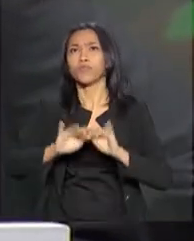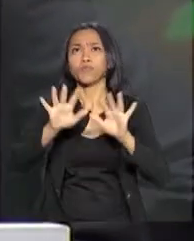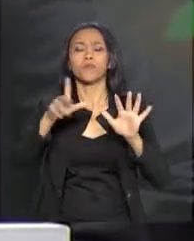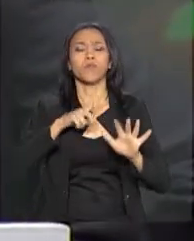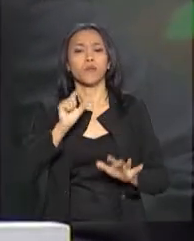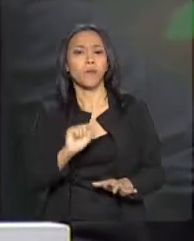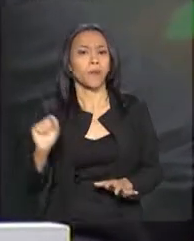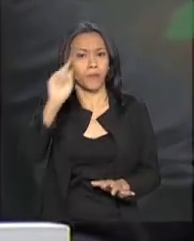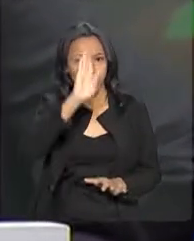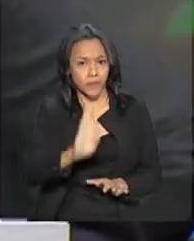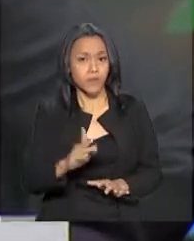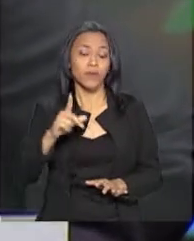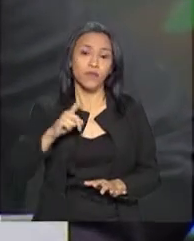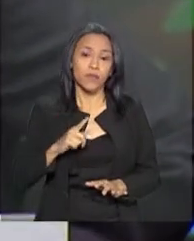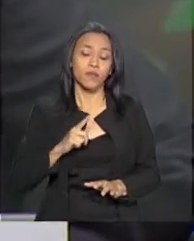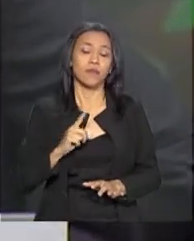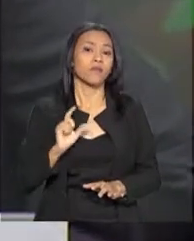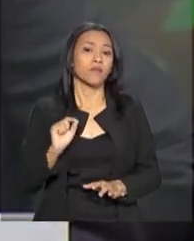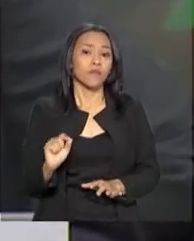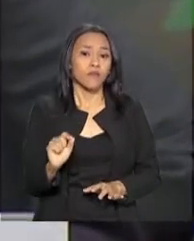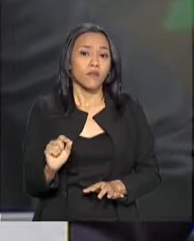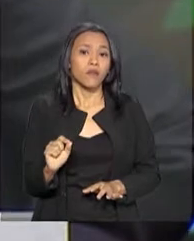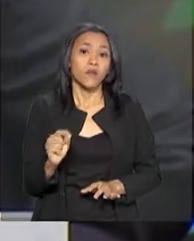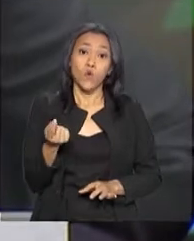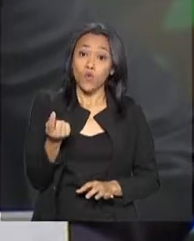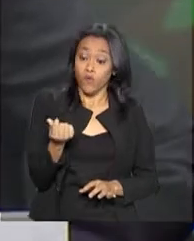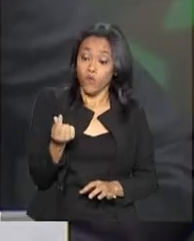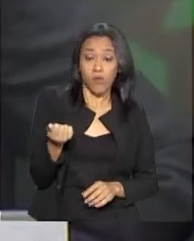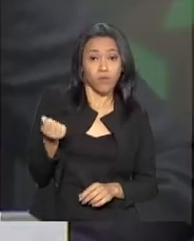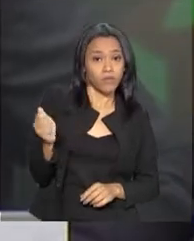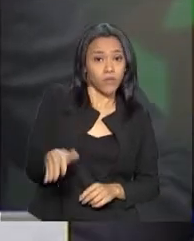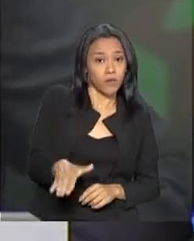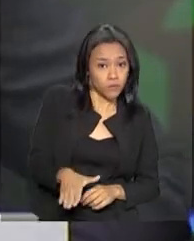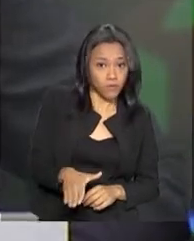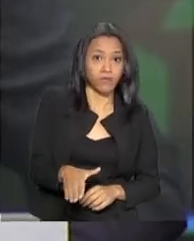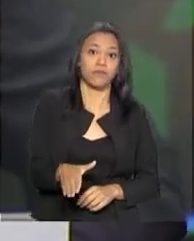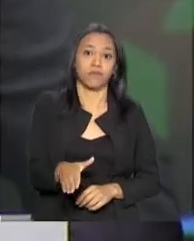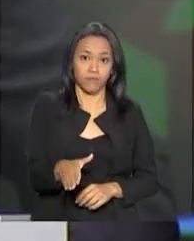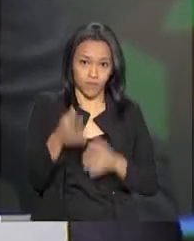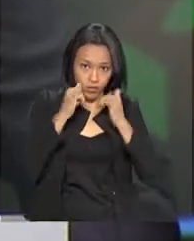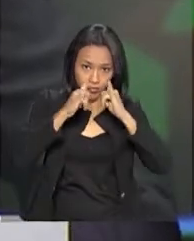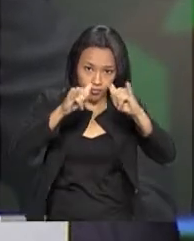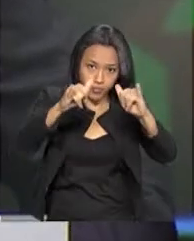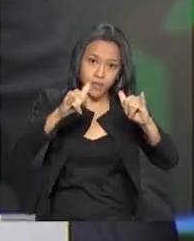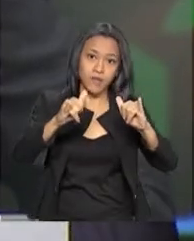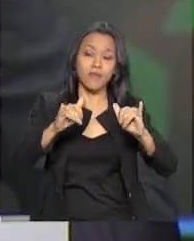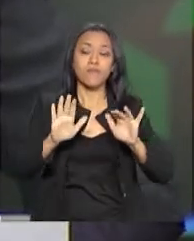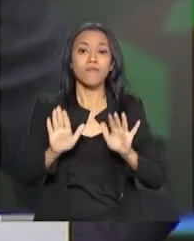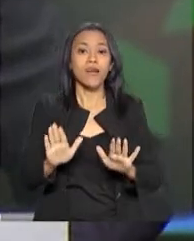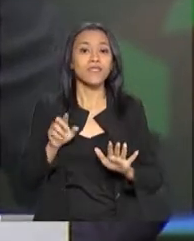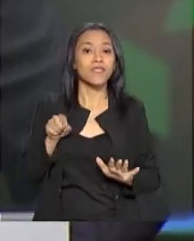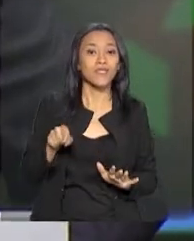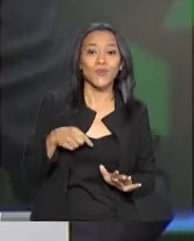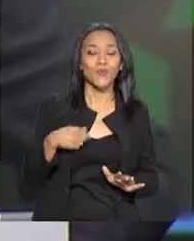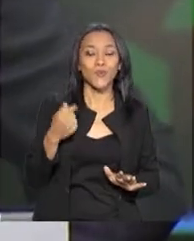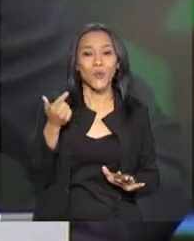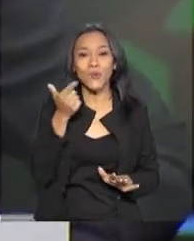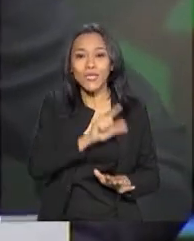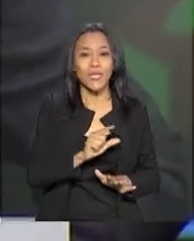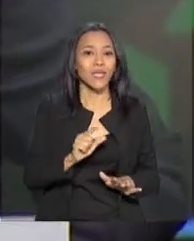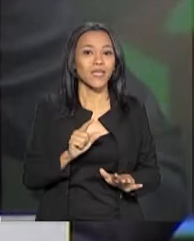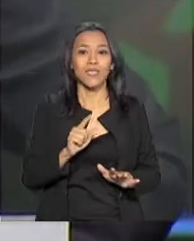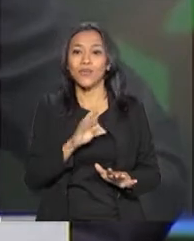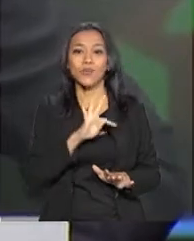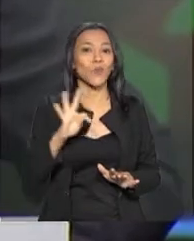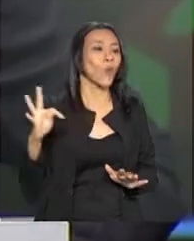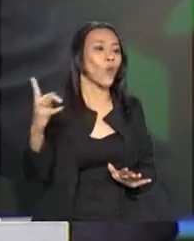uma fonte que produz um preço mais barato mas esse preço não consegue ser ouvido pelo